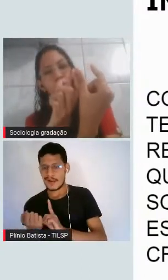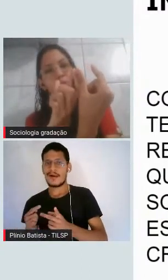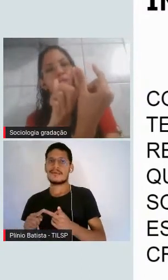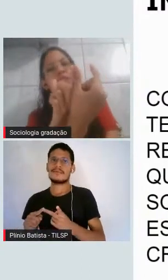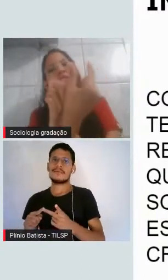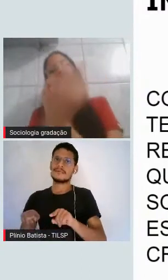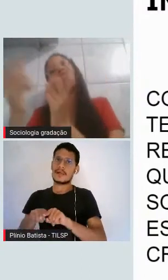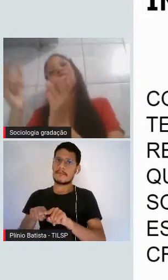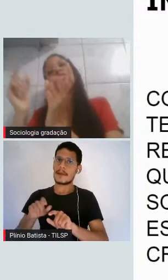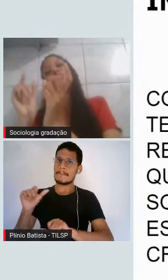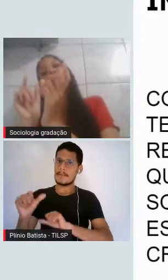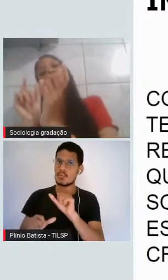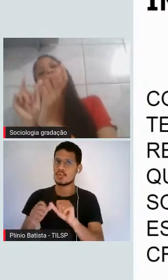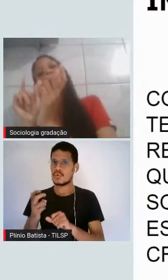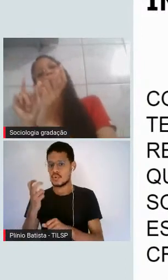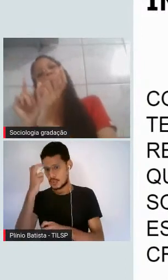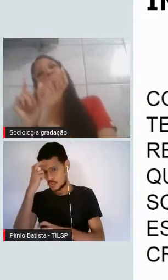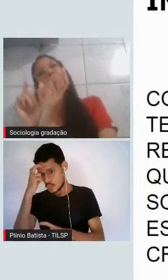da cultura, que vai